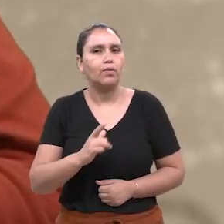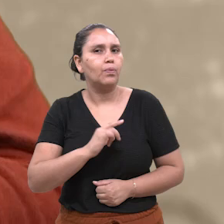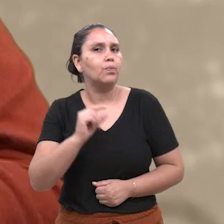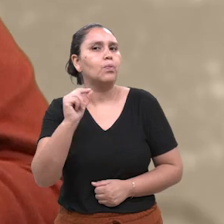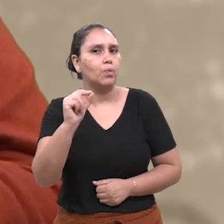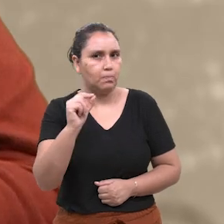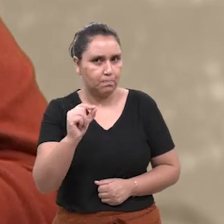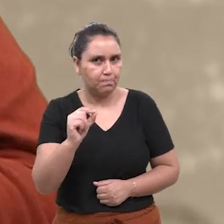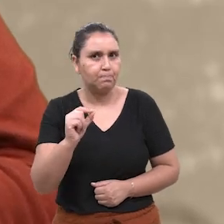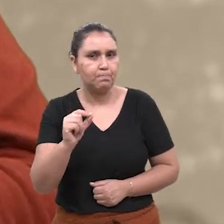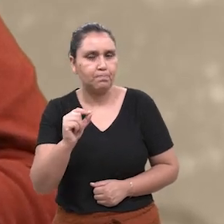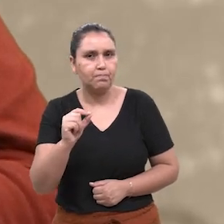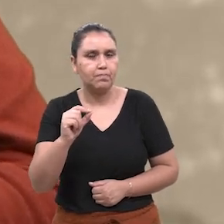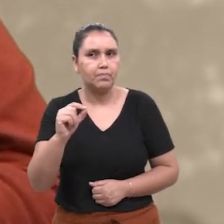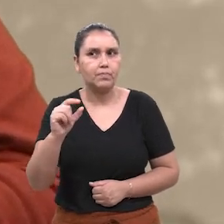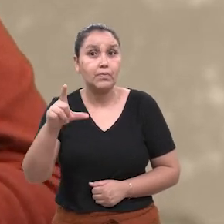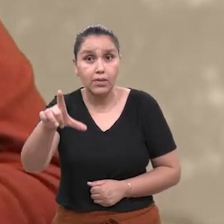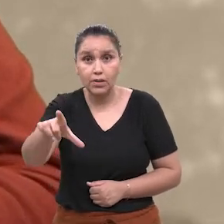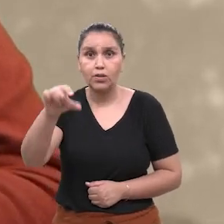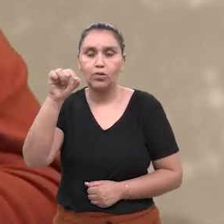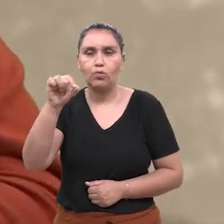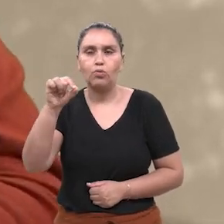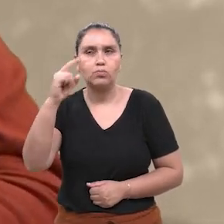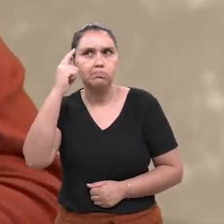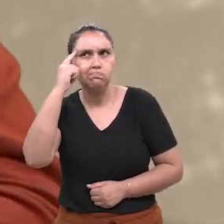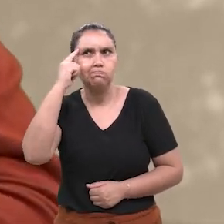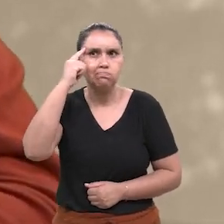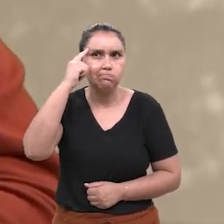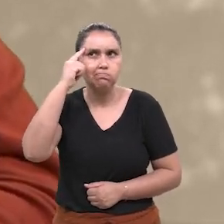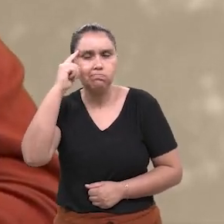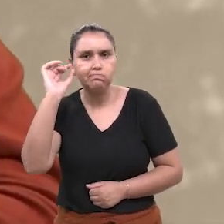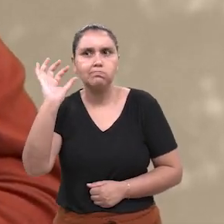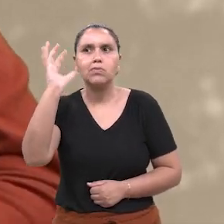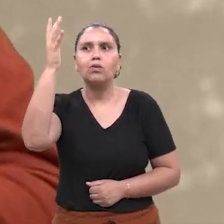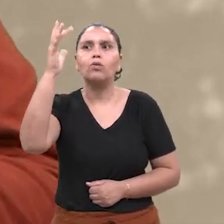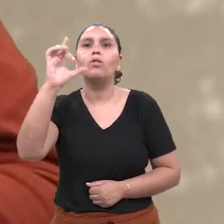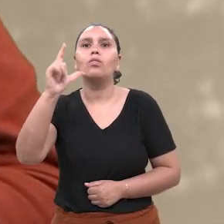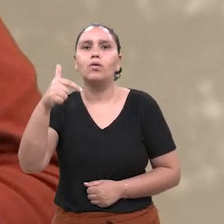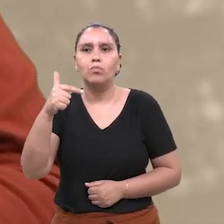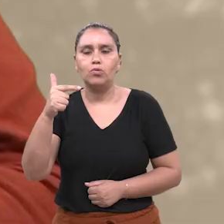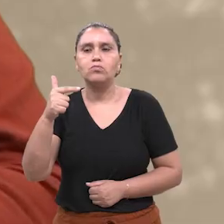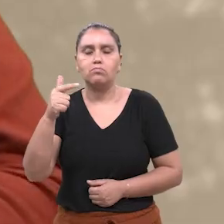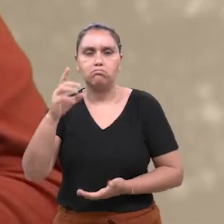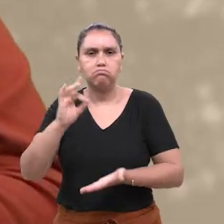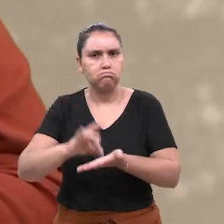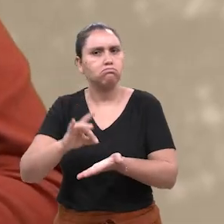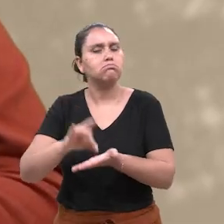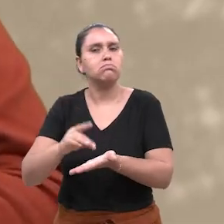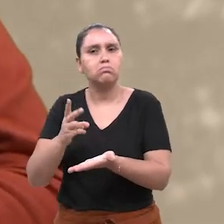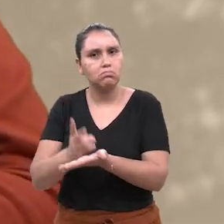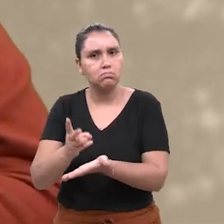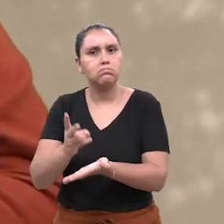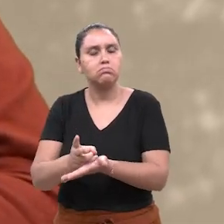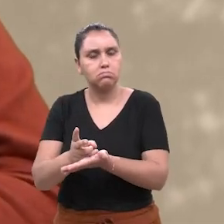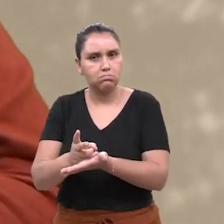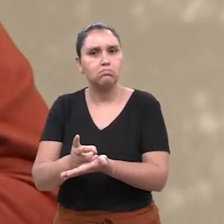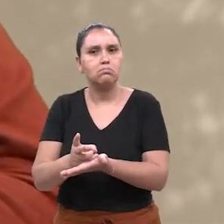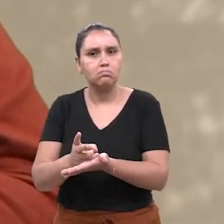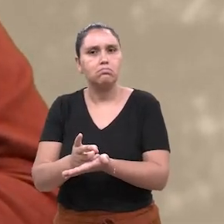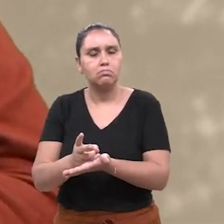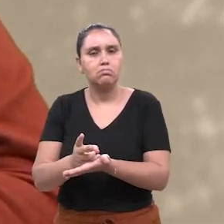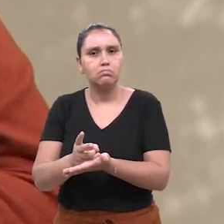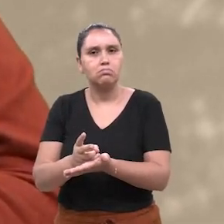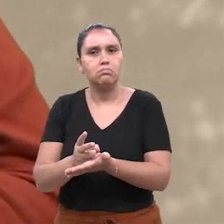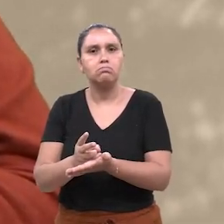para comigo, assim, Cris, que todas as decisões que eu tomo, eu penso, tomo a decisão e depois eu sustento ela, de uma forma ou de outra eu